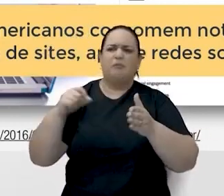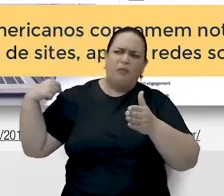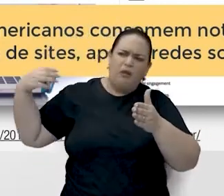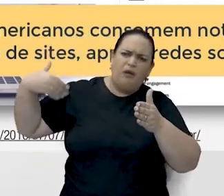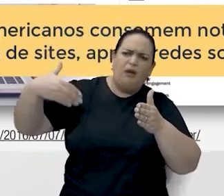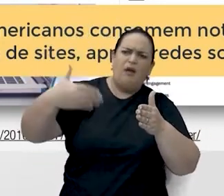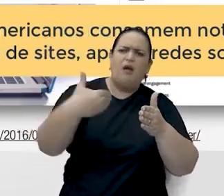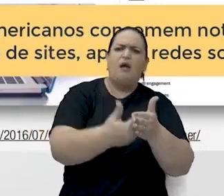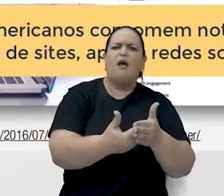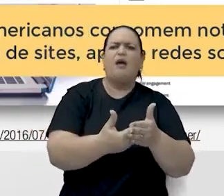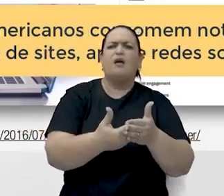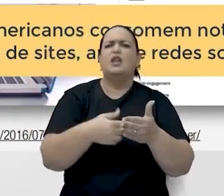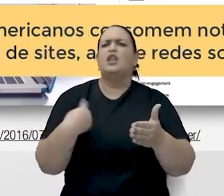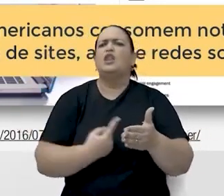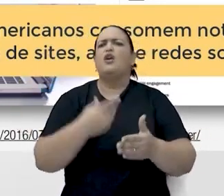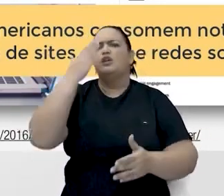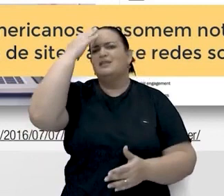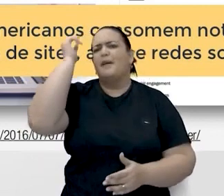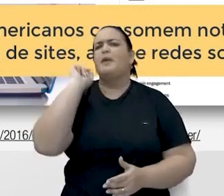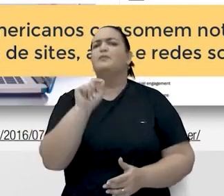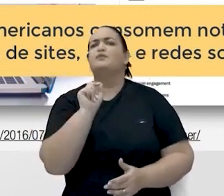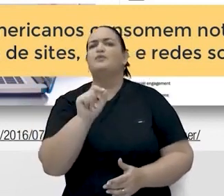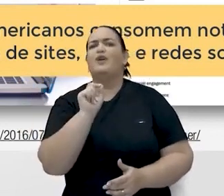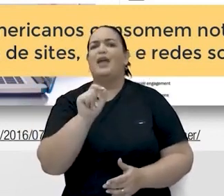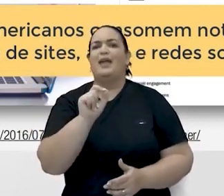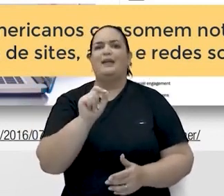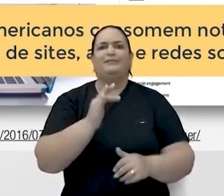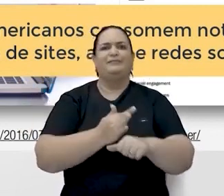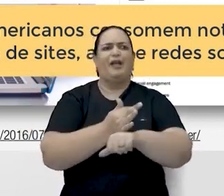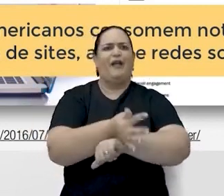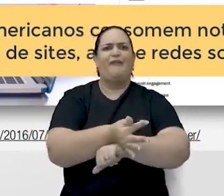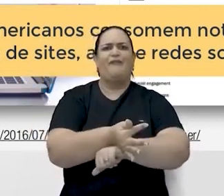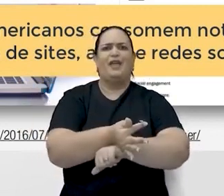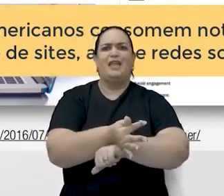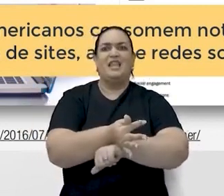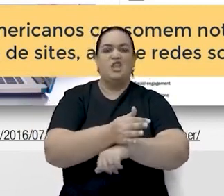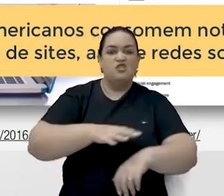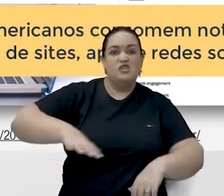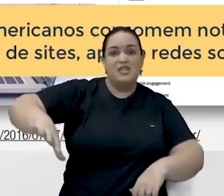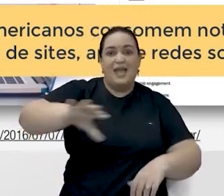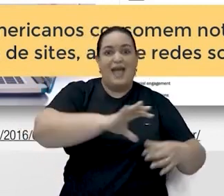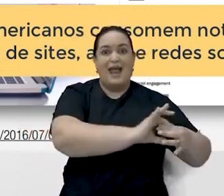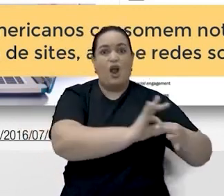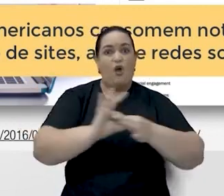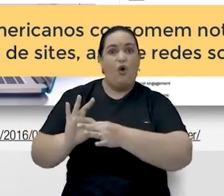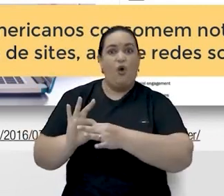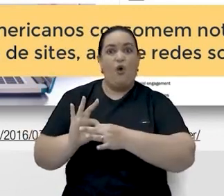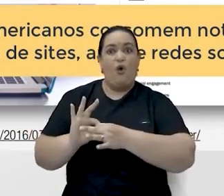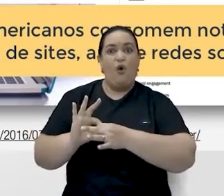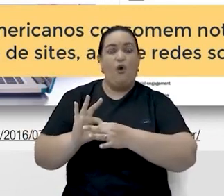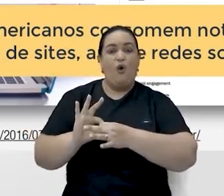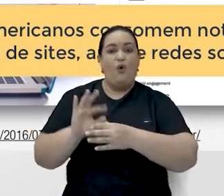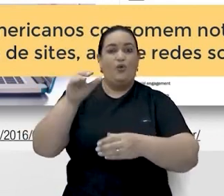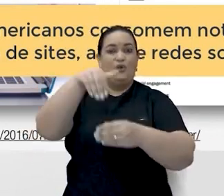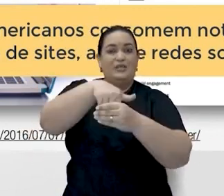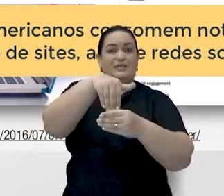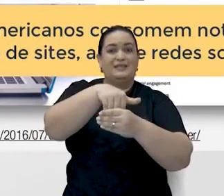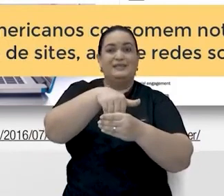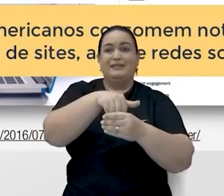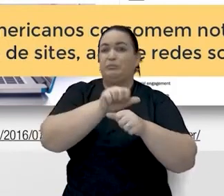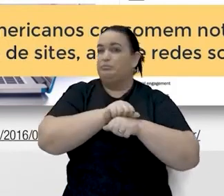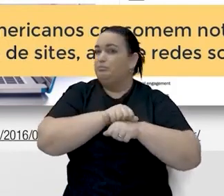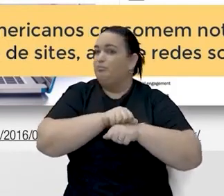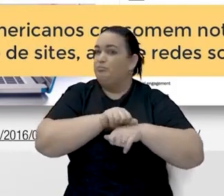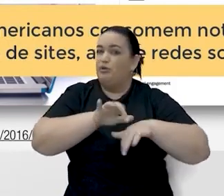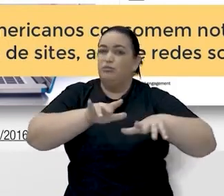as fake news eles tiveram um destaque gigante no cenário eleitoral. Porém, é algo muito antigo, tá? As fake